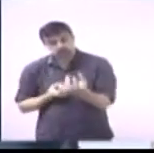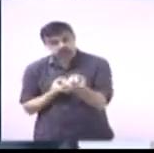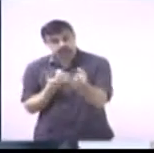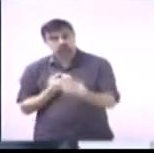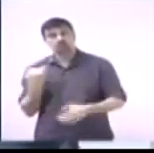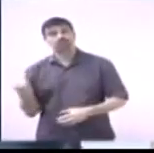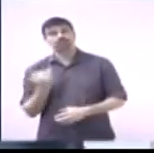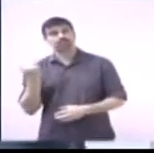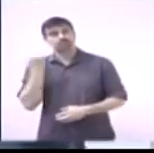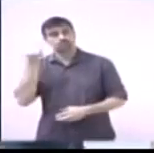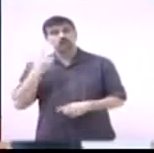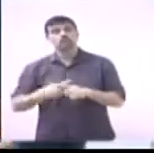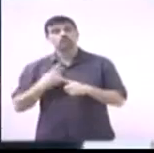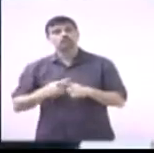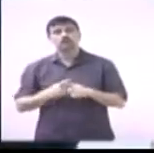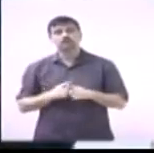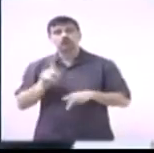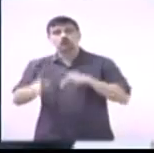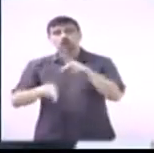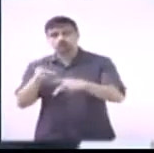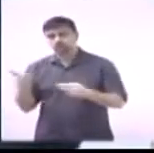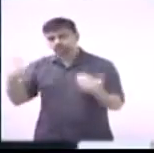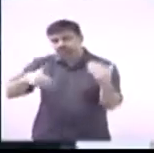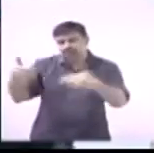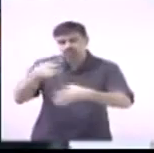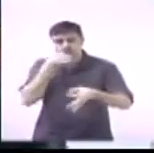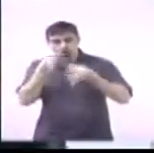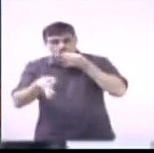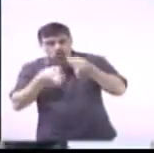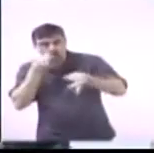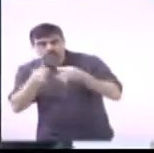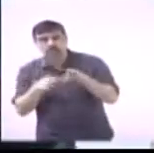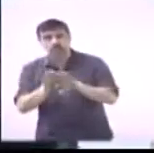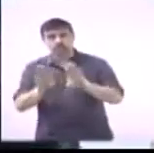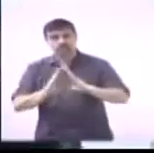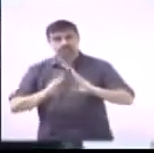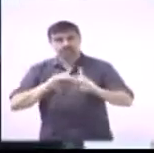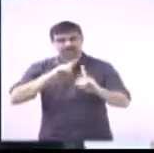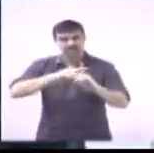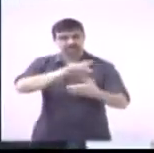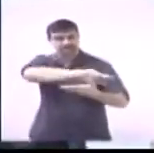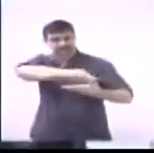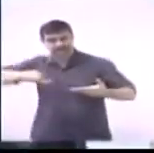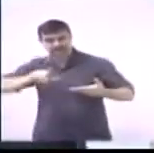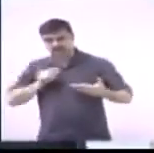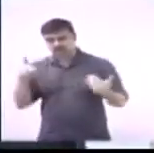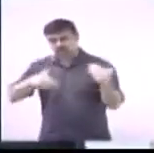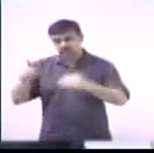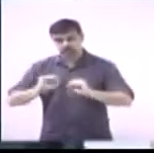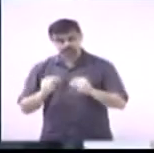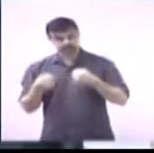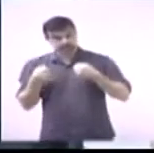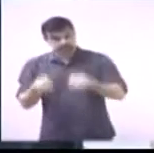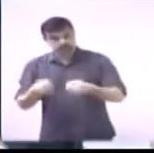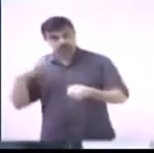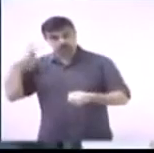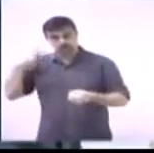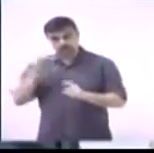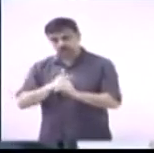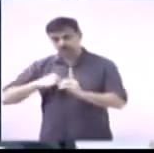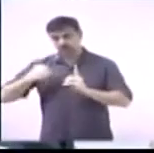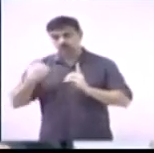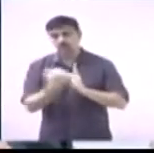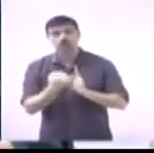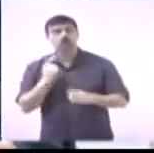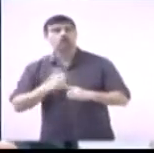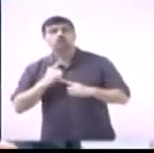Por que a participação popular, a participação religiosa, o empenho dos vereadores e de toda a sociedade